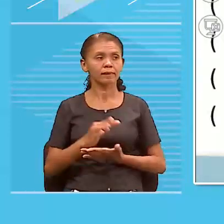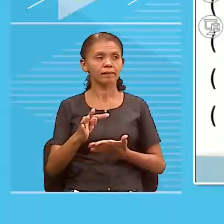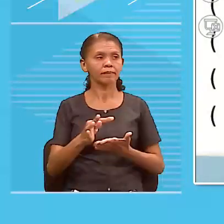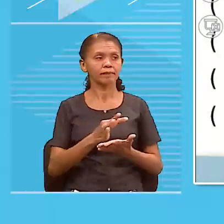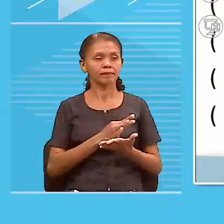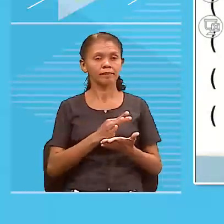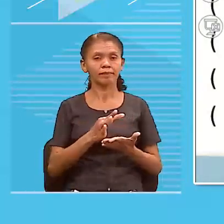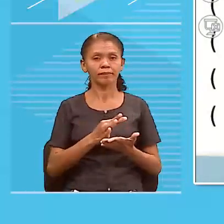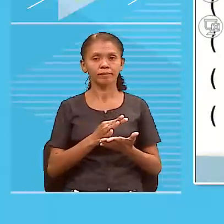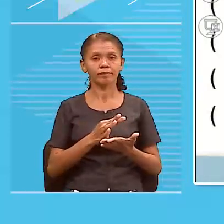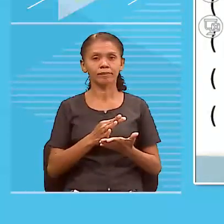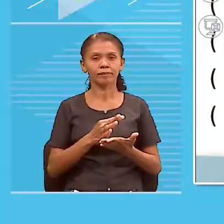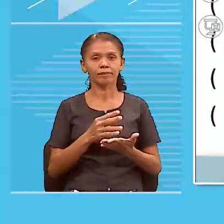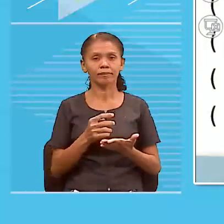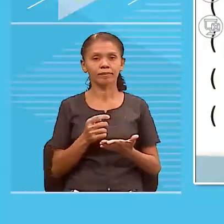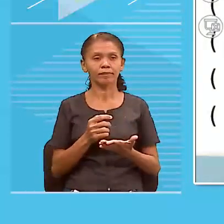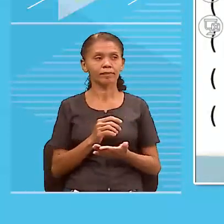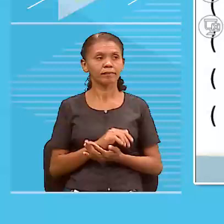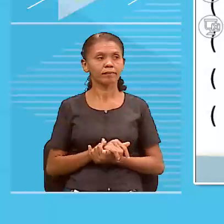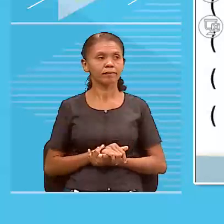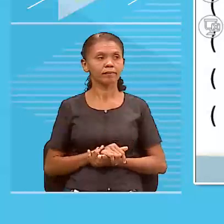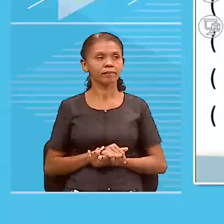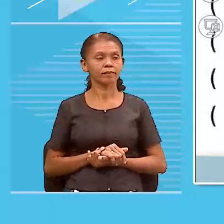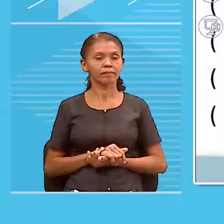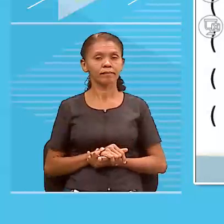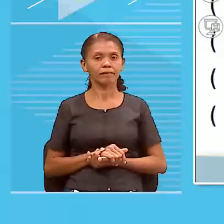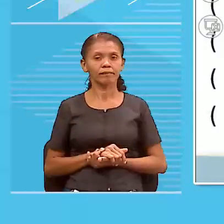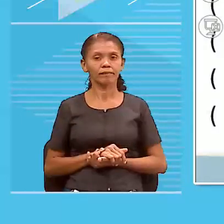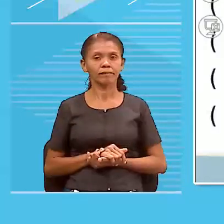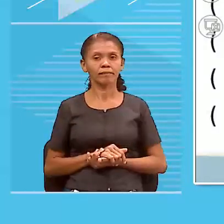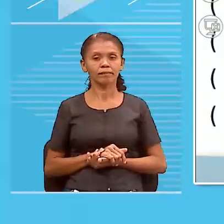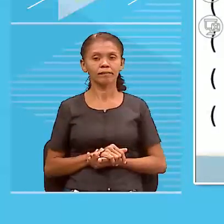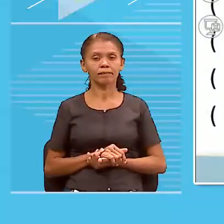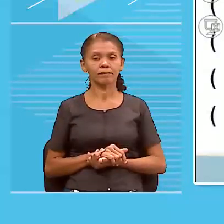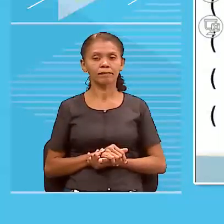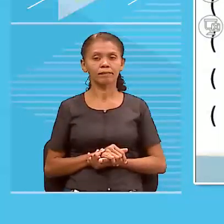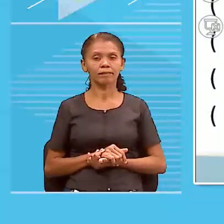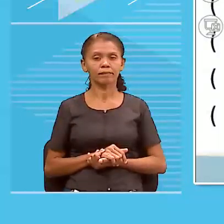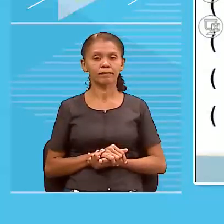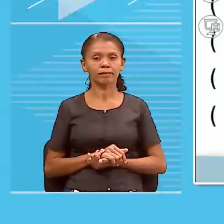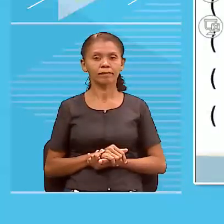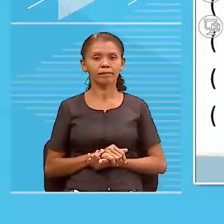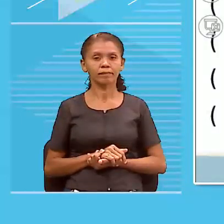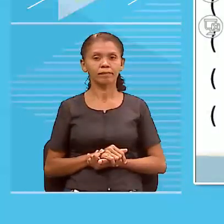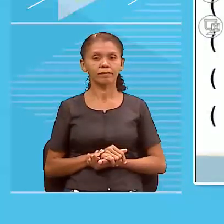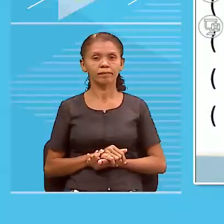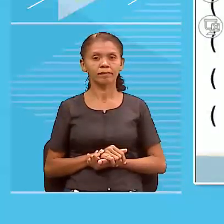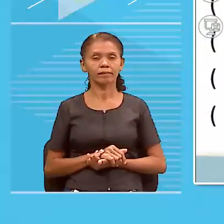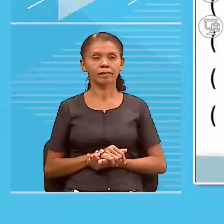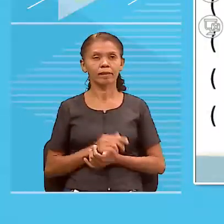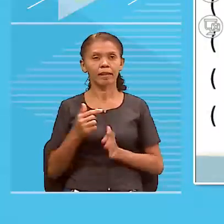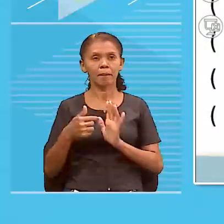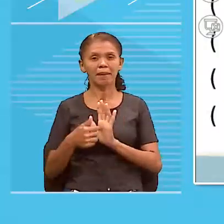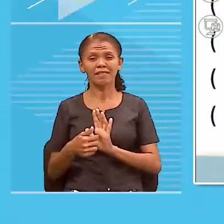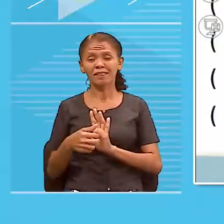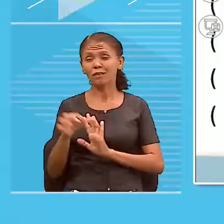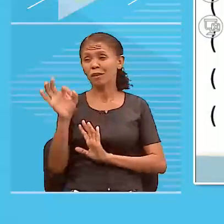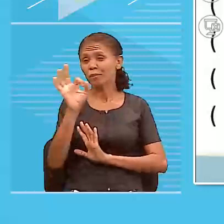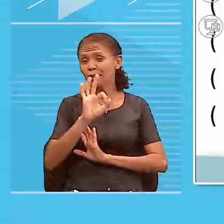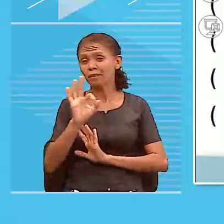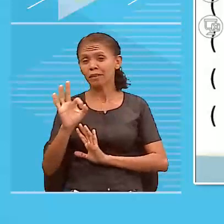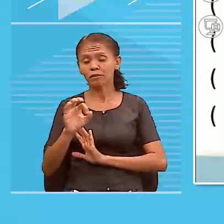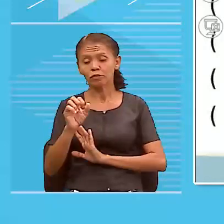texto ele diz que são quase abauto o aproximadamente aí dá um percentual ou o número